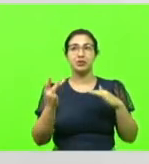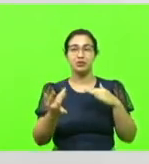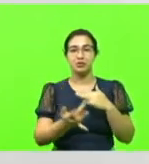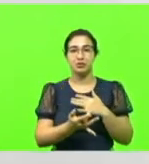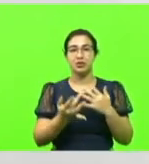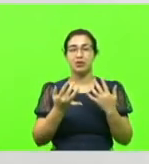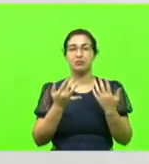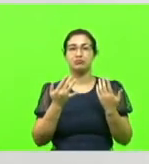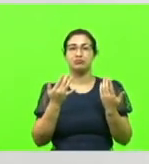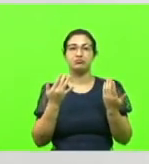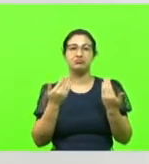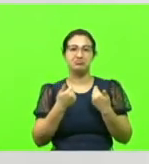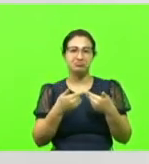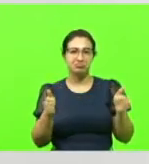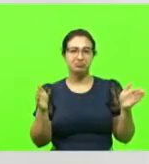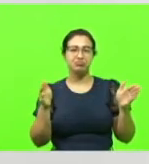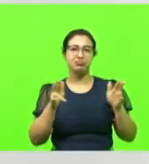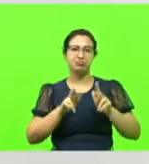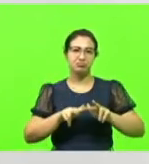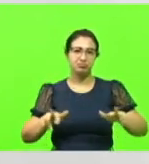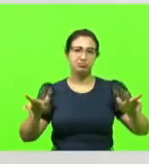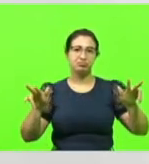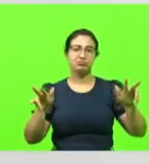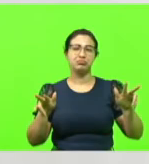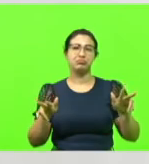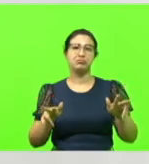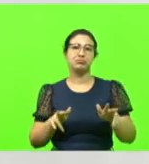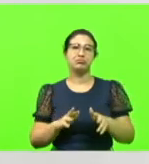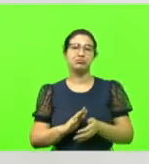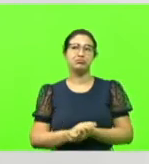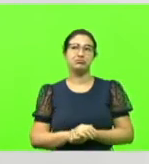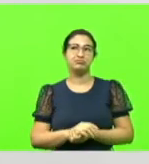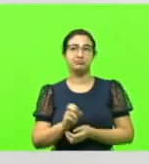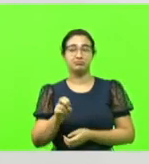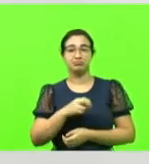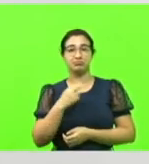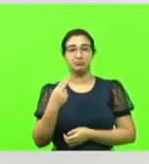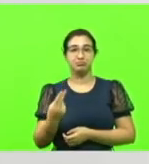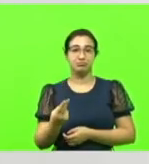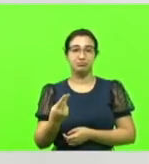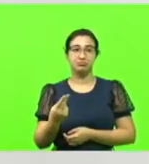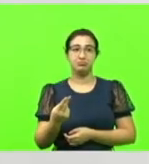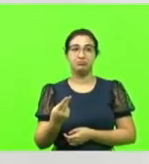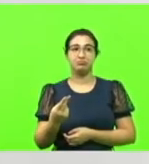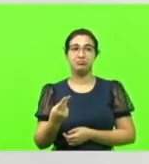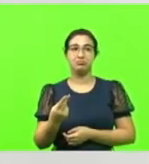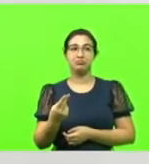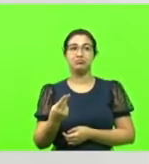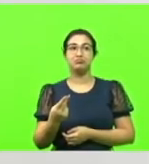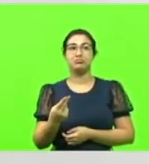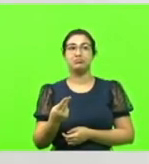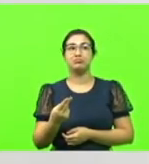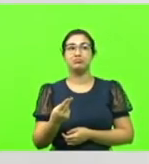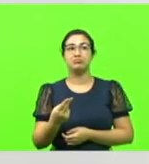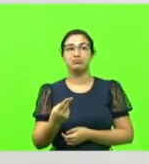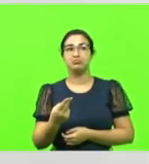abertura, de repente alguma coisa nova, deputado Floriano,